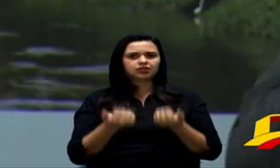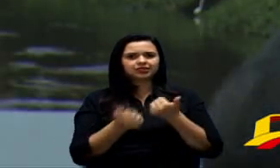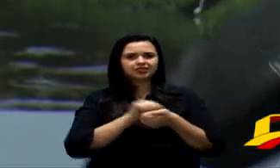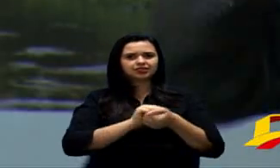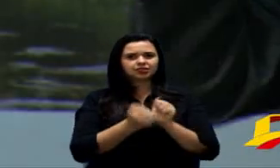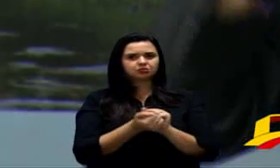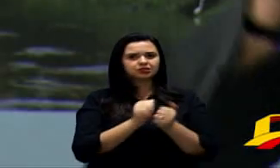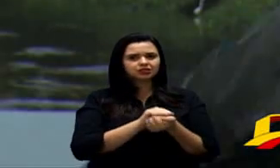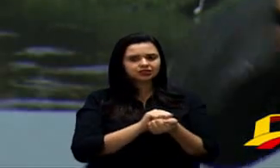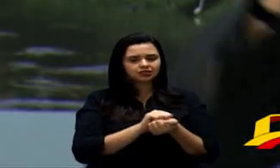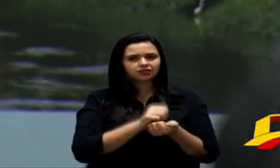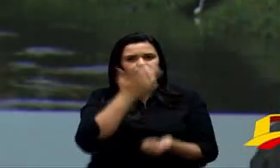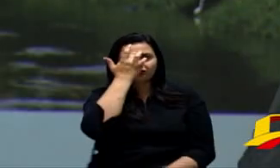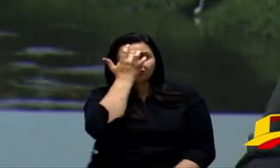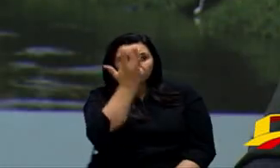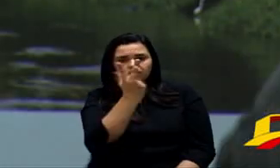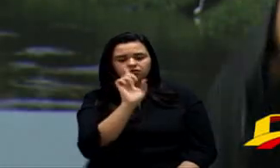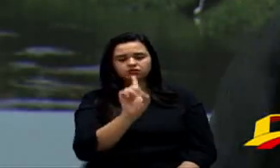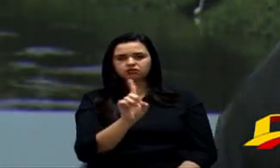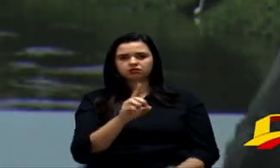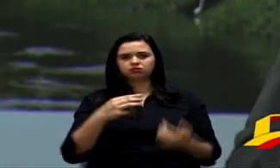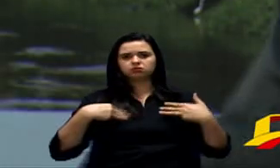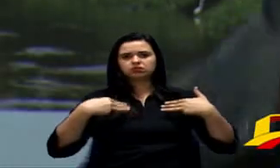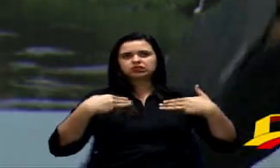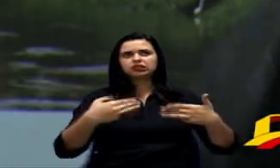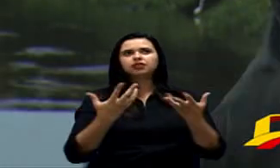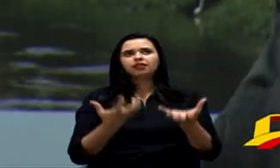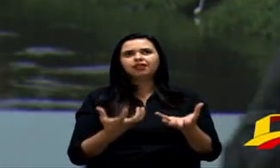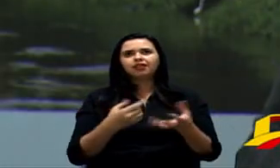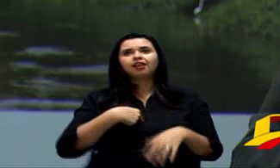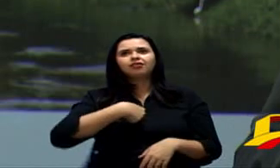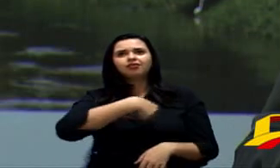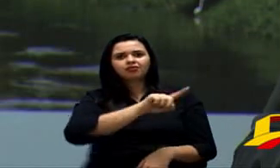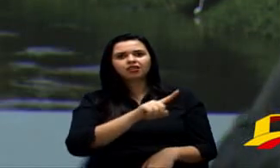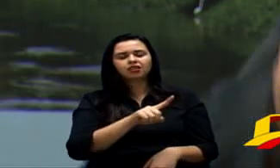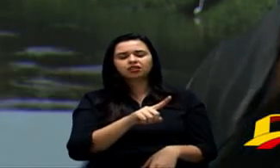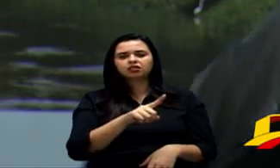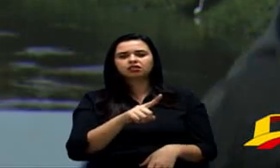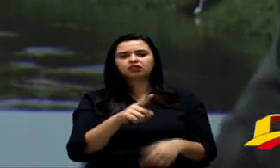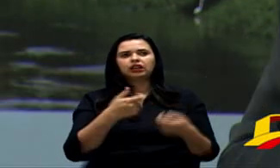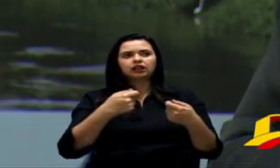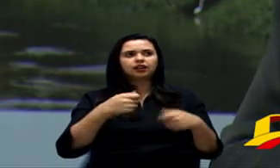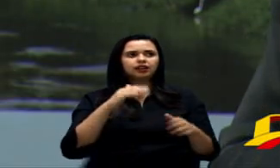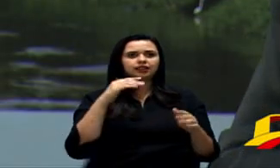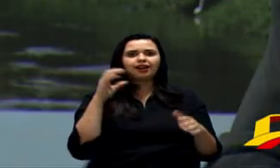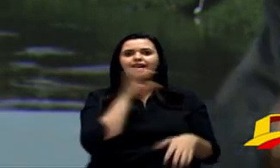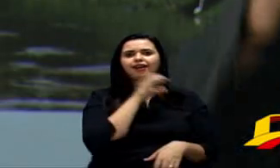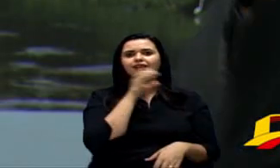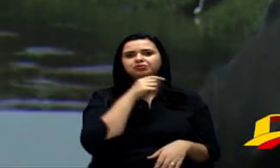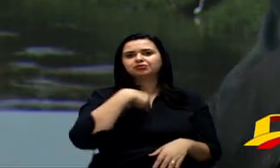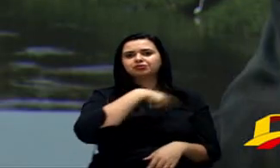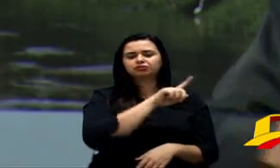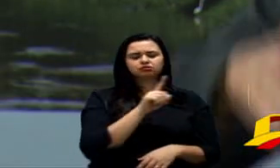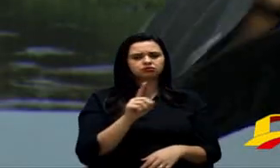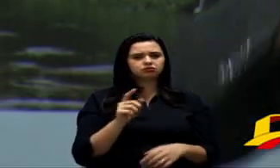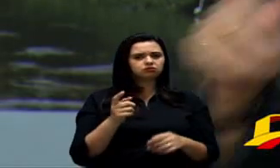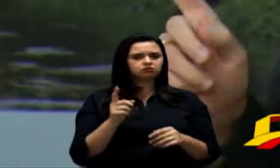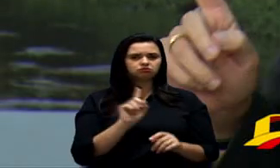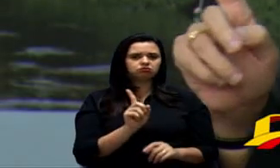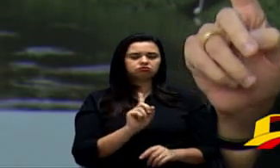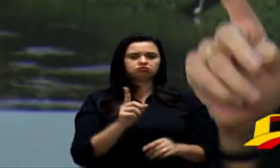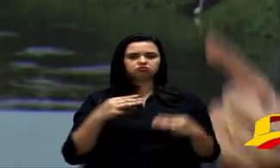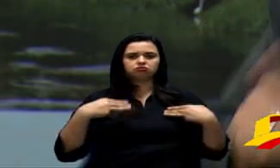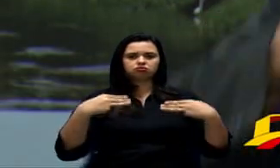Ministério Público quer que ele vá e tem que ir. Isso tem que ser analisado com muita calma. Não é de uma hora para outra. O Ministério Público, ele